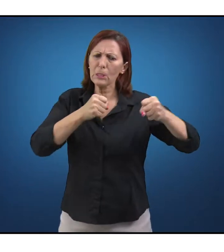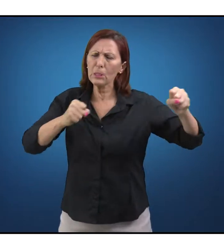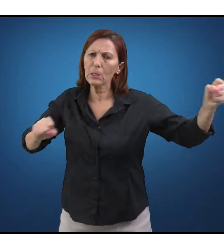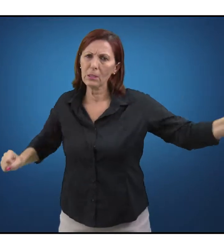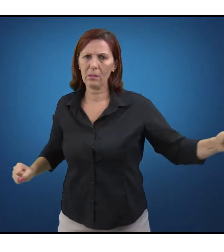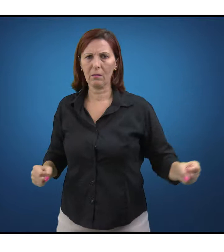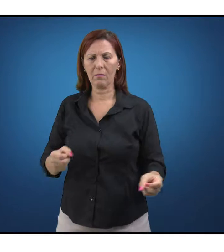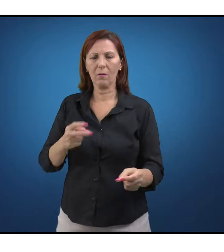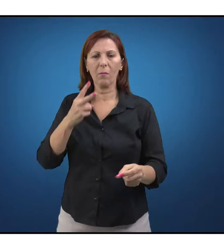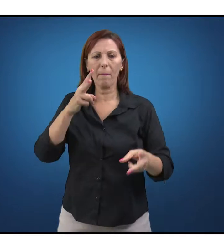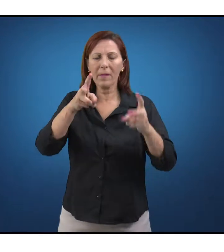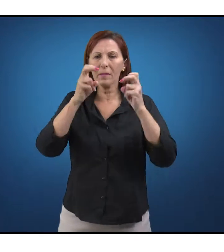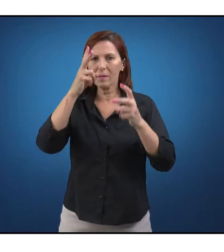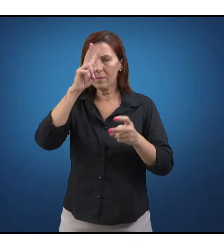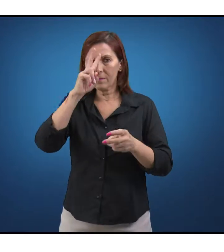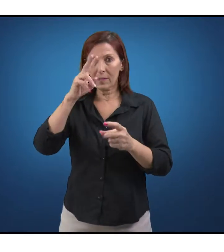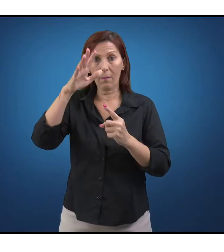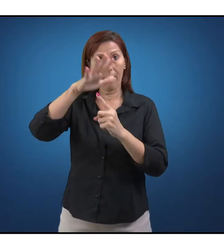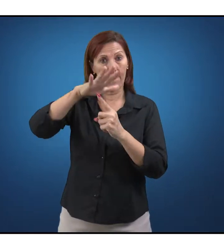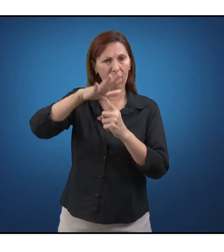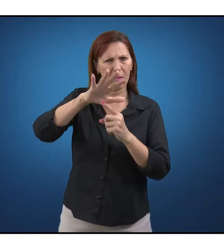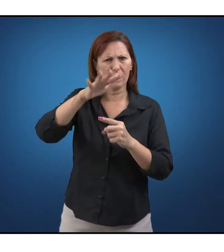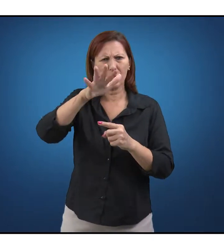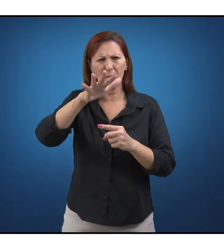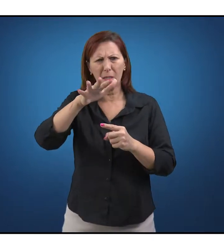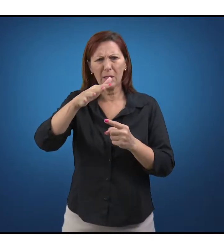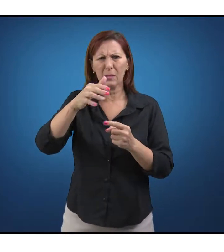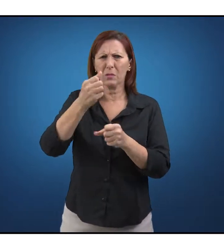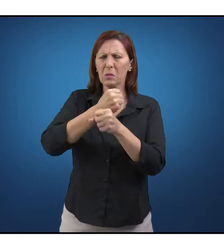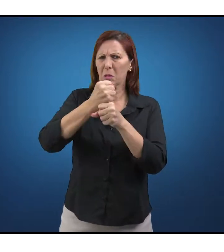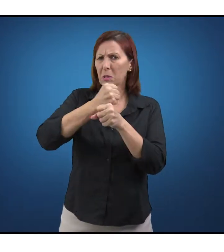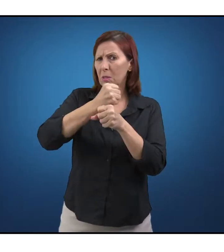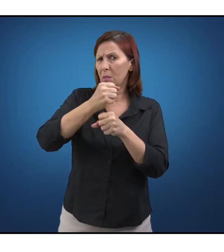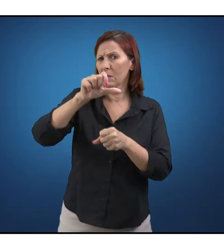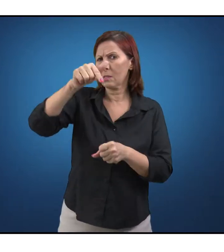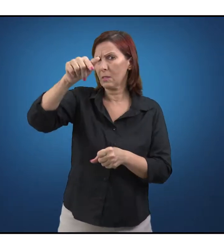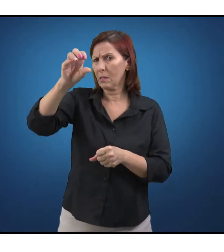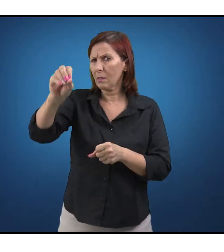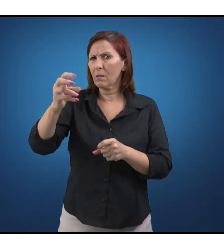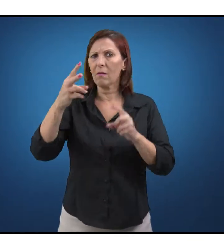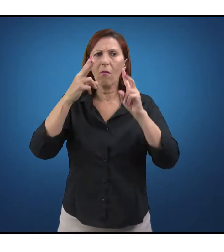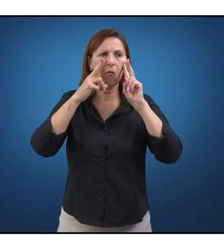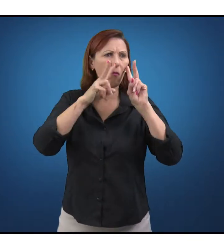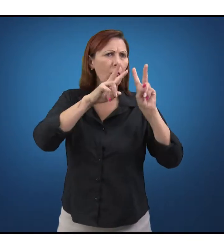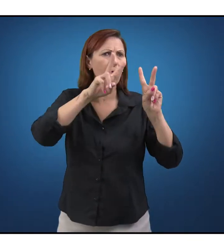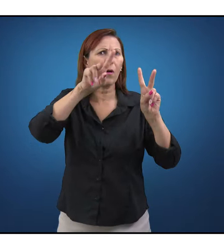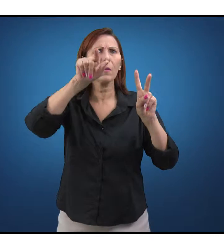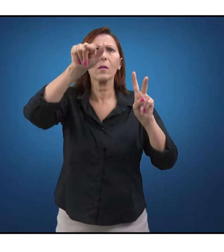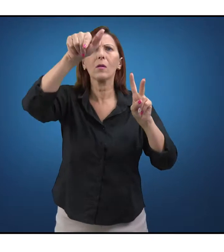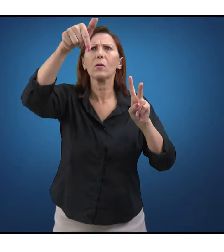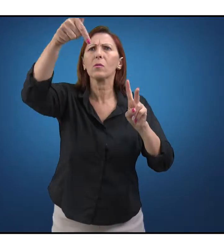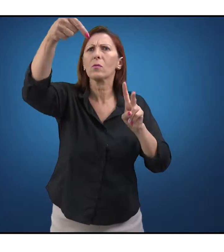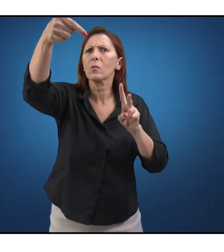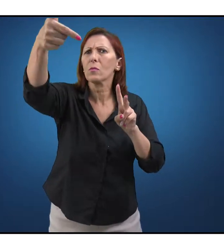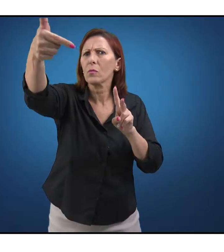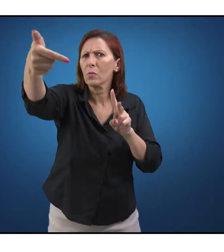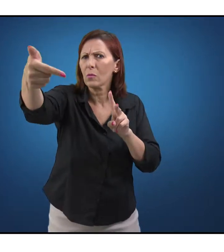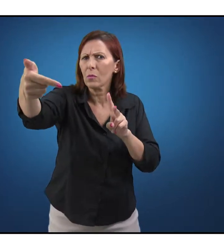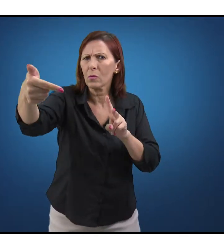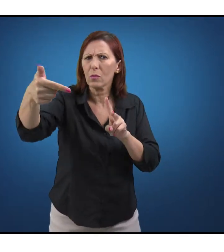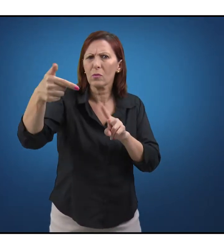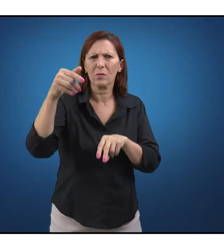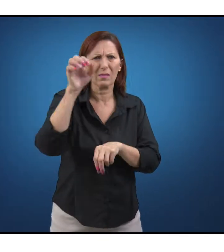história. O Paraná, até por volta dos anos 70, sempre foi visto pelas outras unidades do